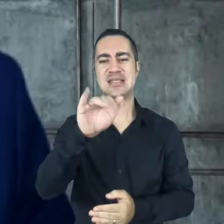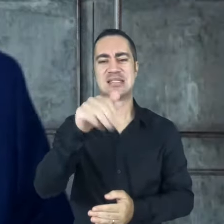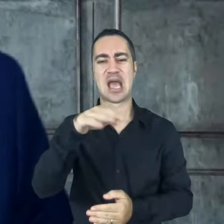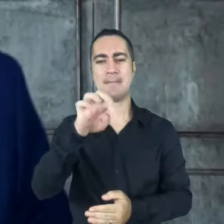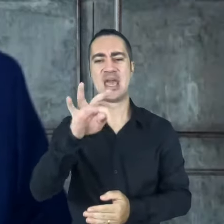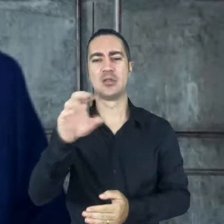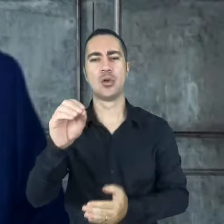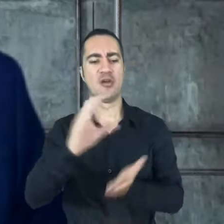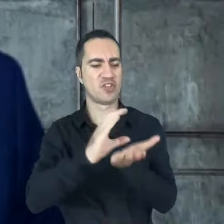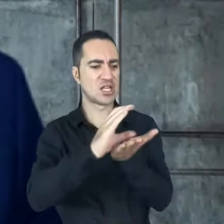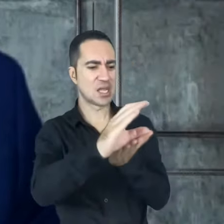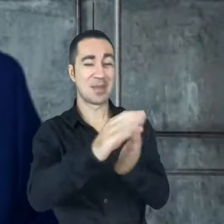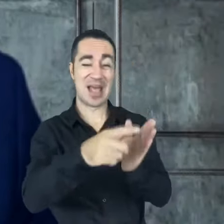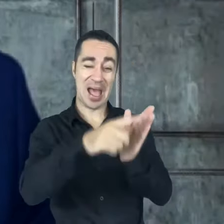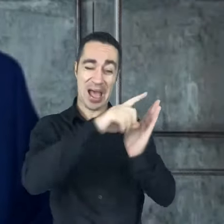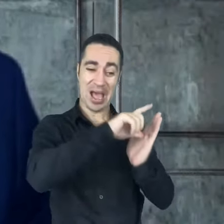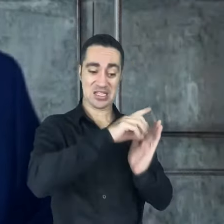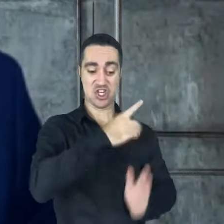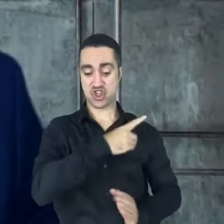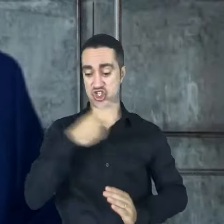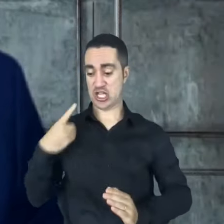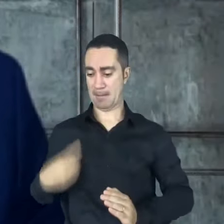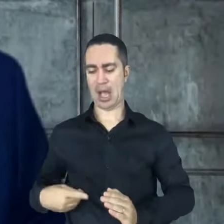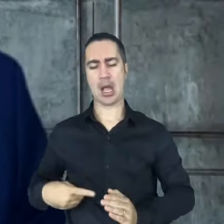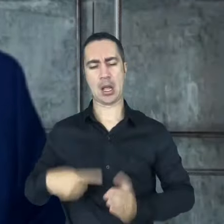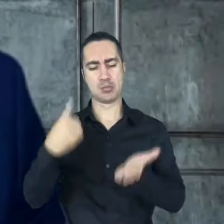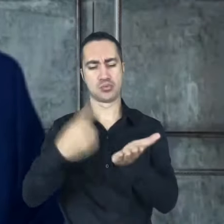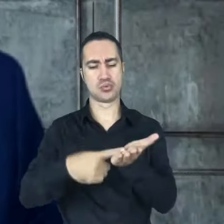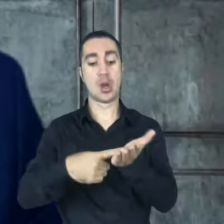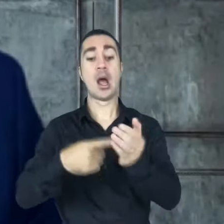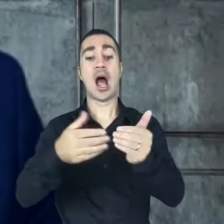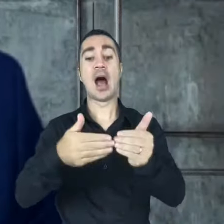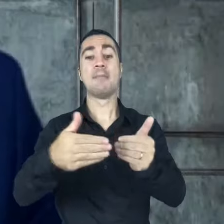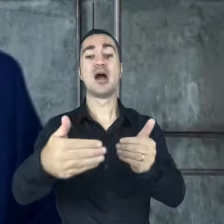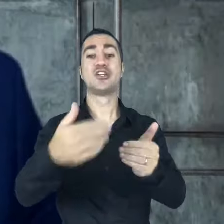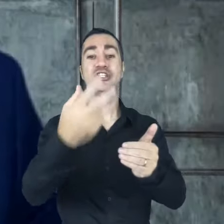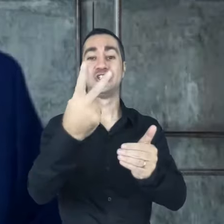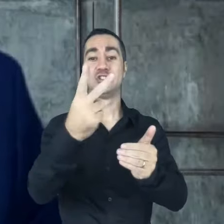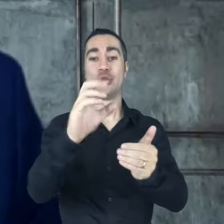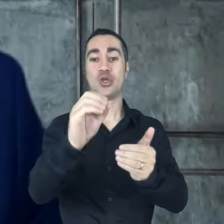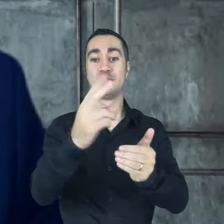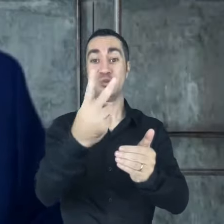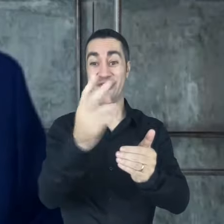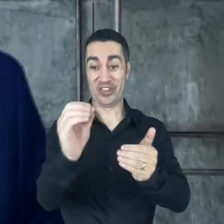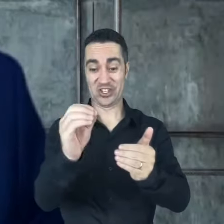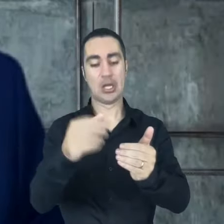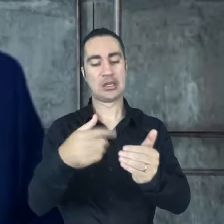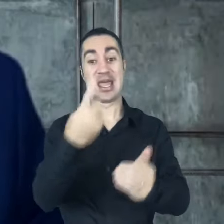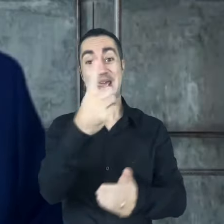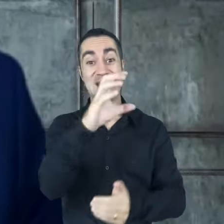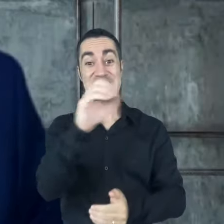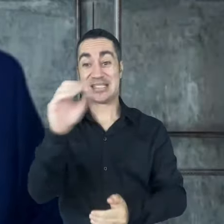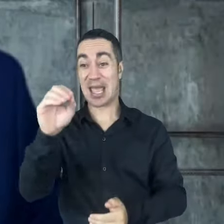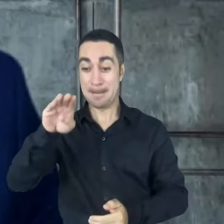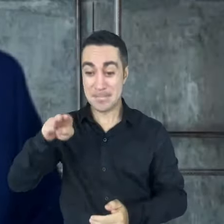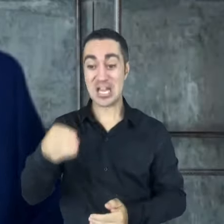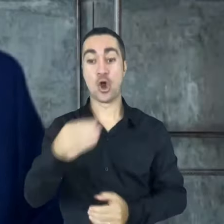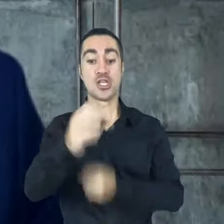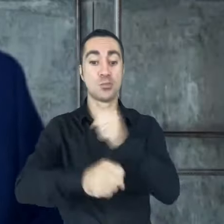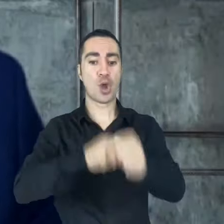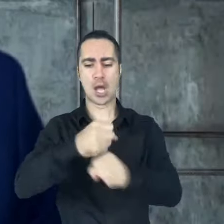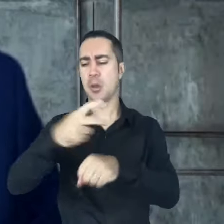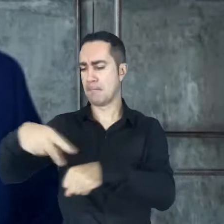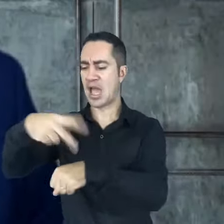com relação a partir de 2020, da gente ter 100 bilhões por ano, a gente não chegou nesse número, tá? E